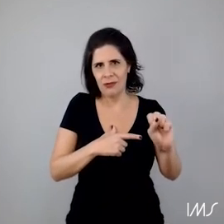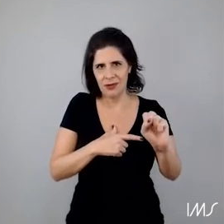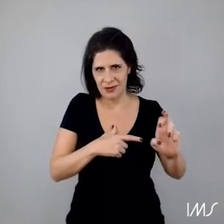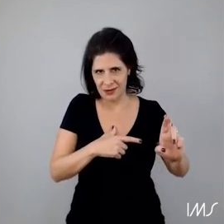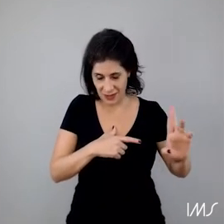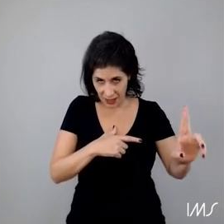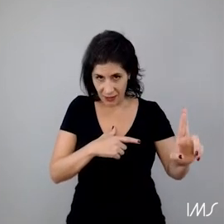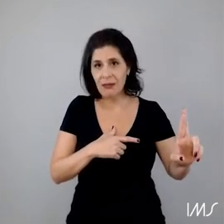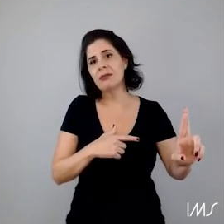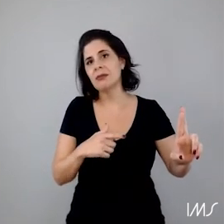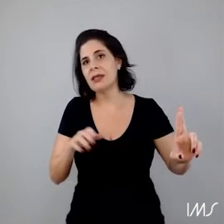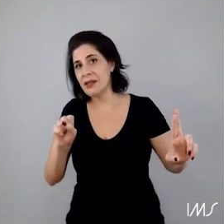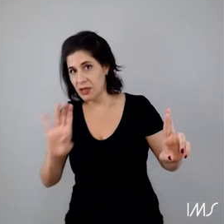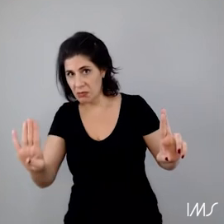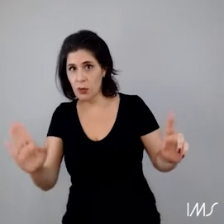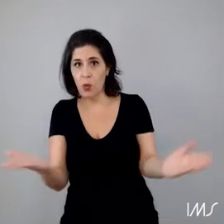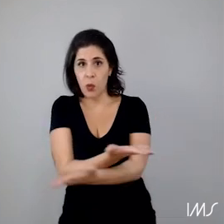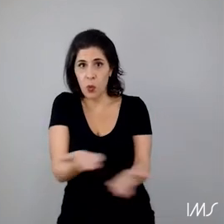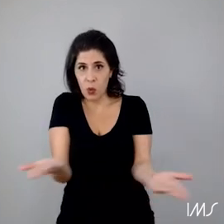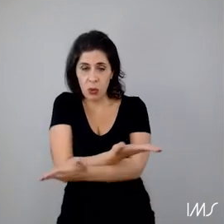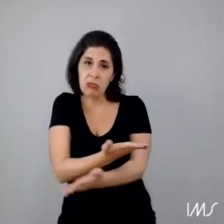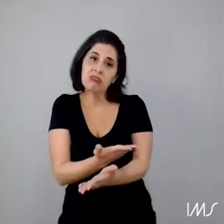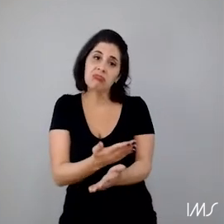São livros, obviamente, fundamentais